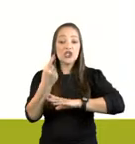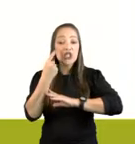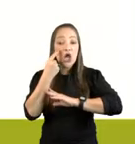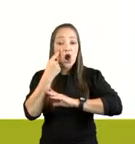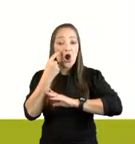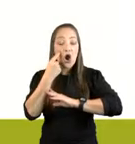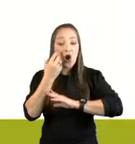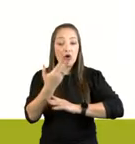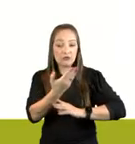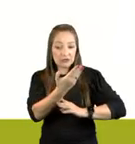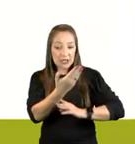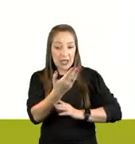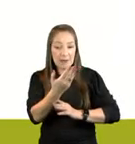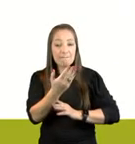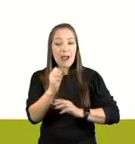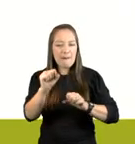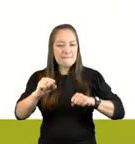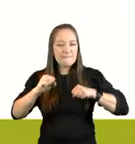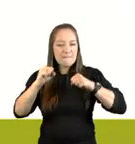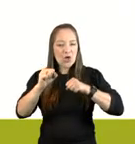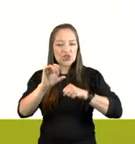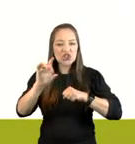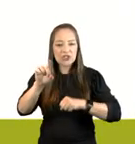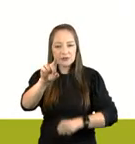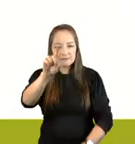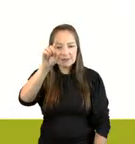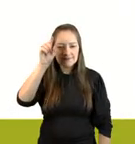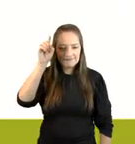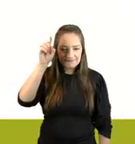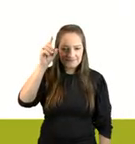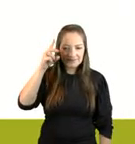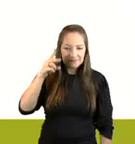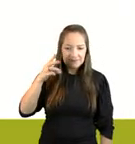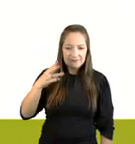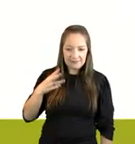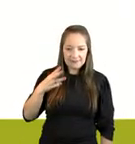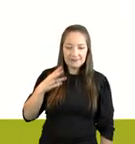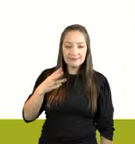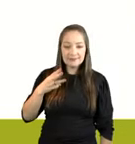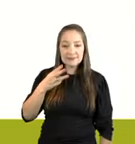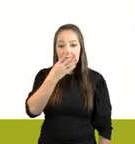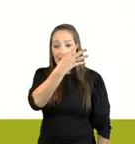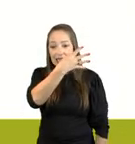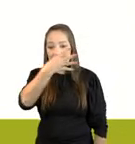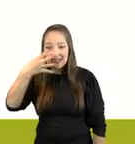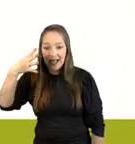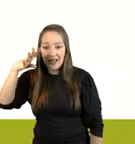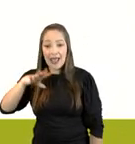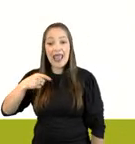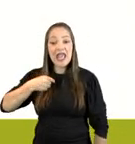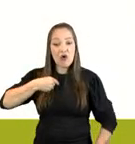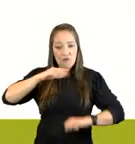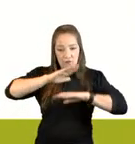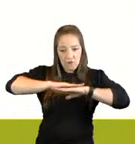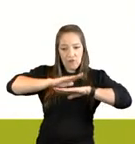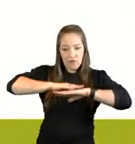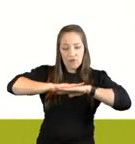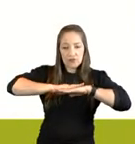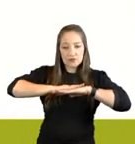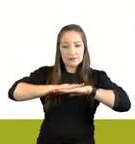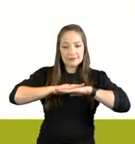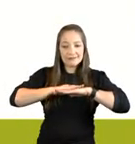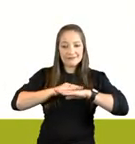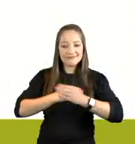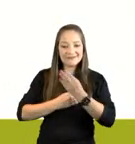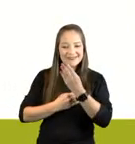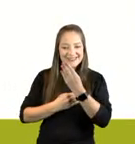o poder de cada uma dessas. Essa tabela foi feita por mim mesmo. Né? Então, a gente vai dar